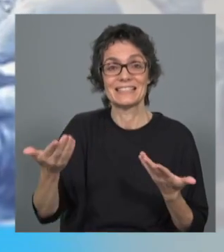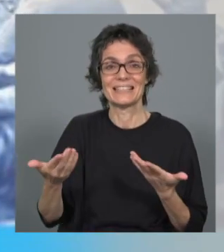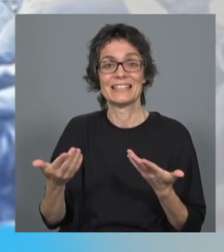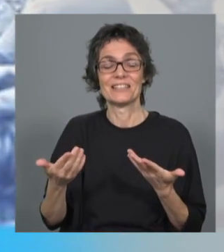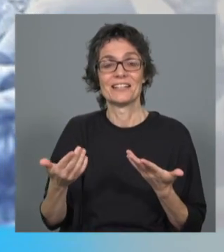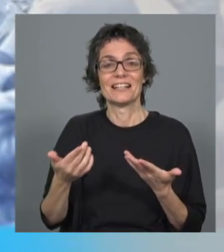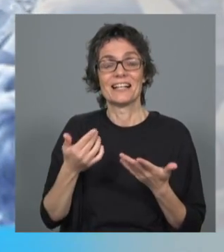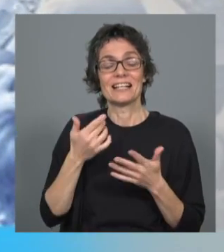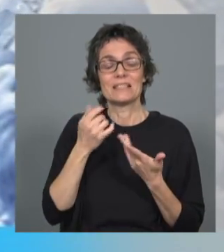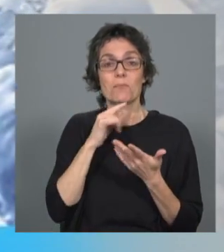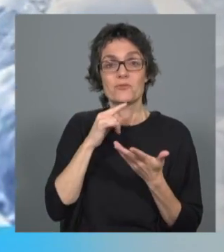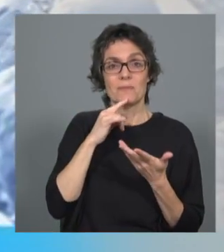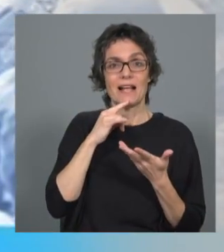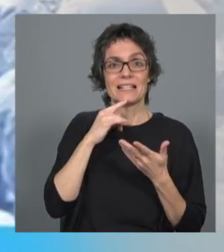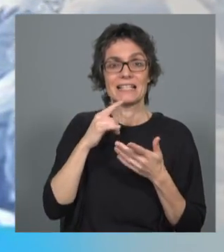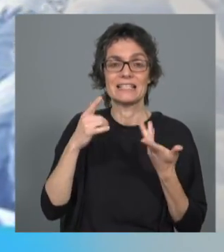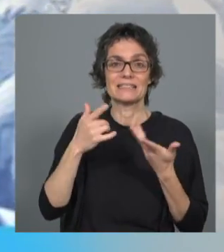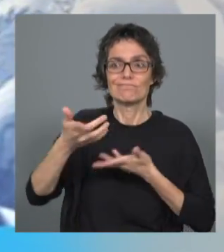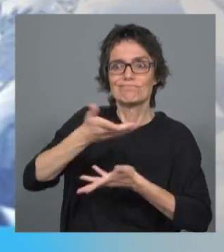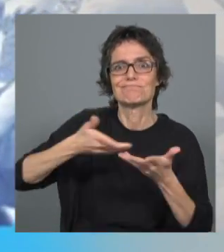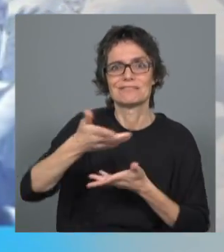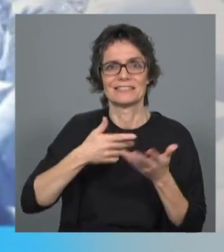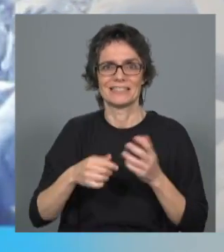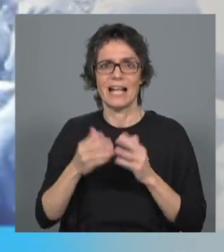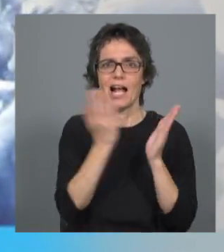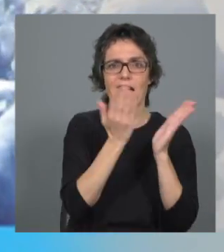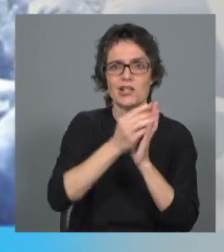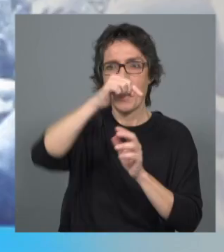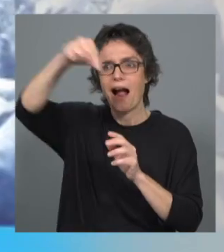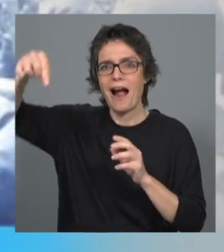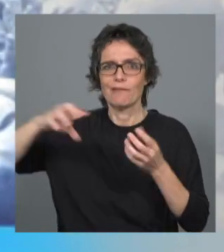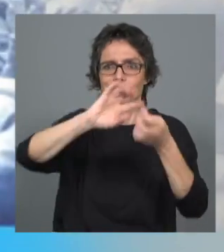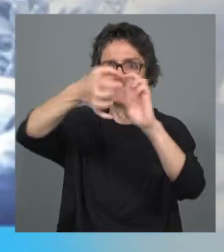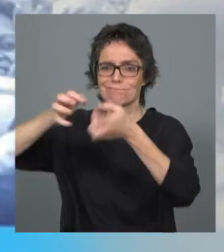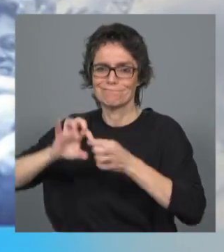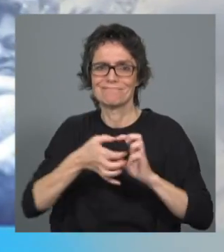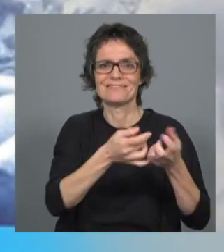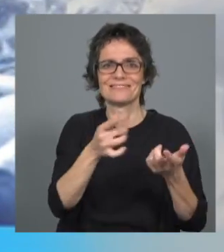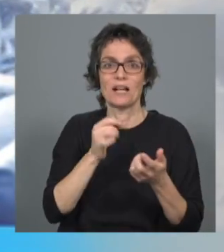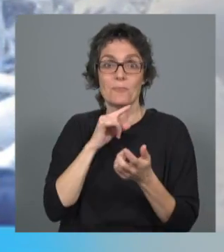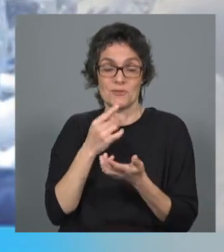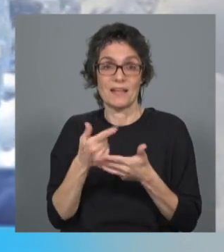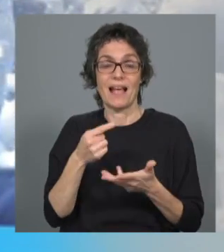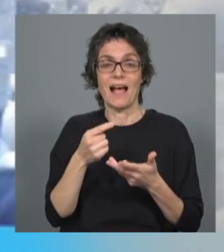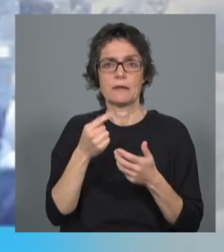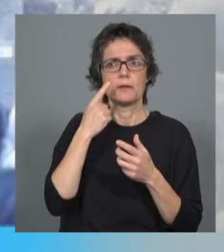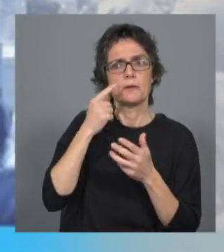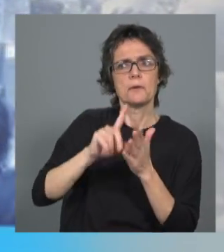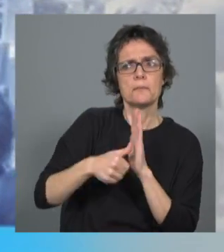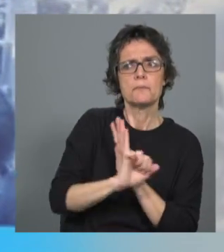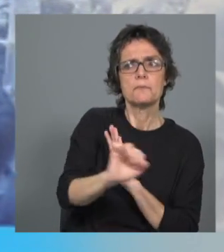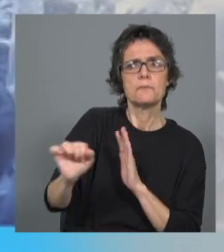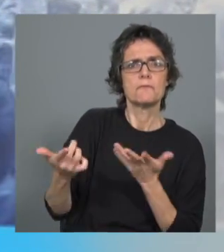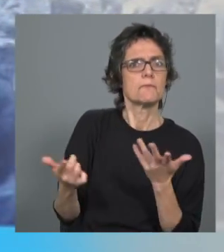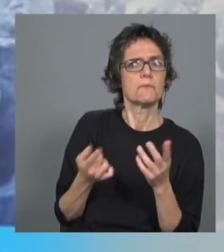terão a oportunidade de entrar em contacto, digamos assim, com aquilo que foi feito por outros, com as suas experiências,